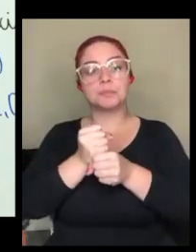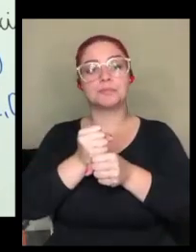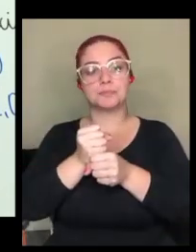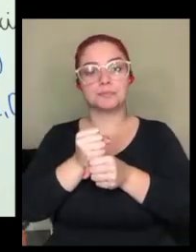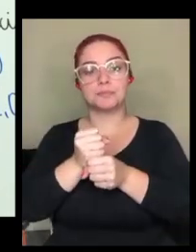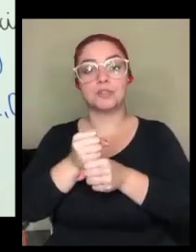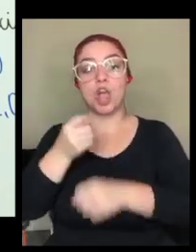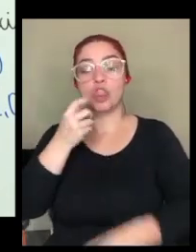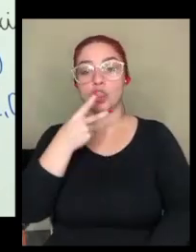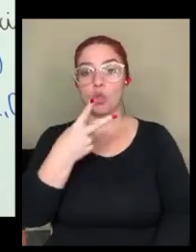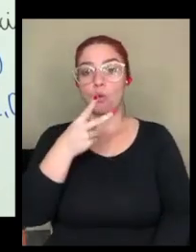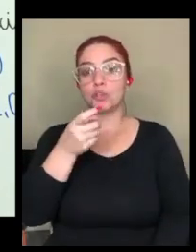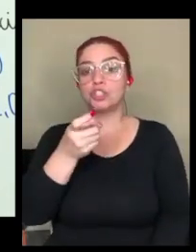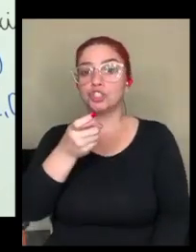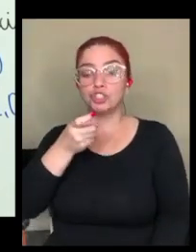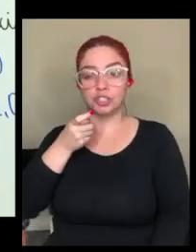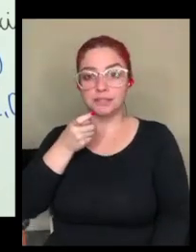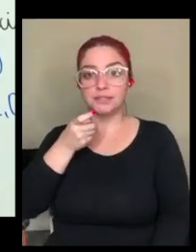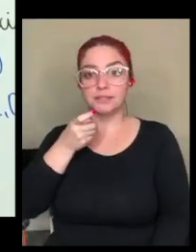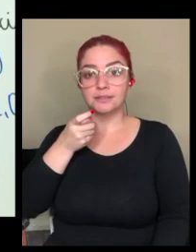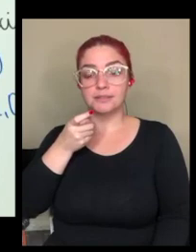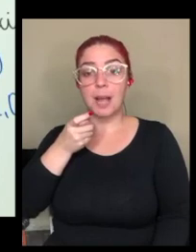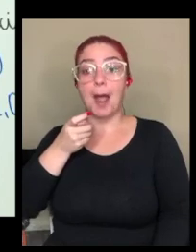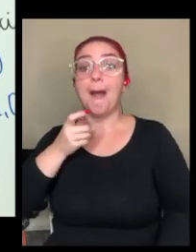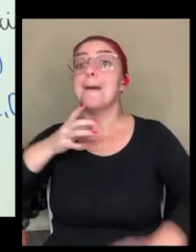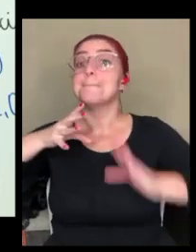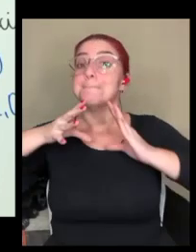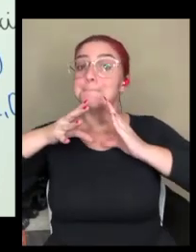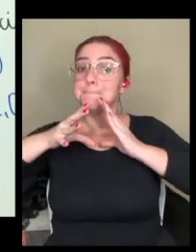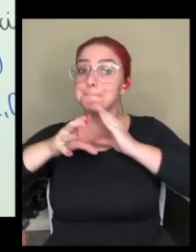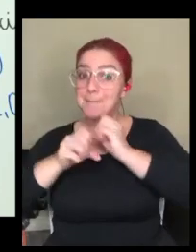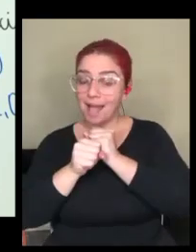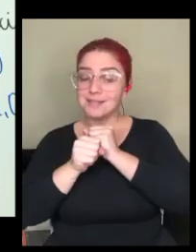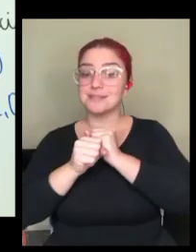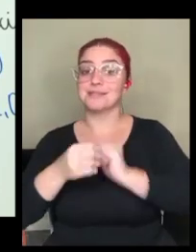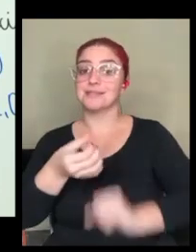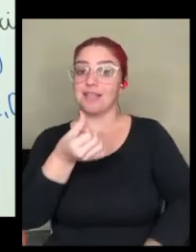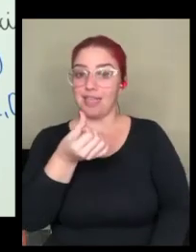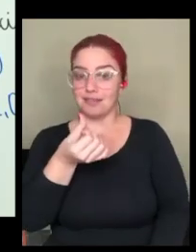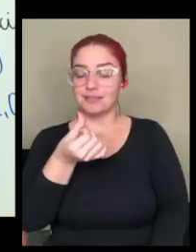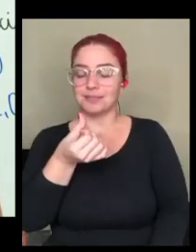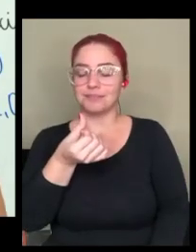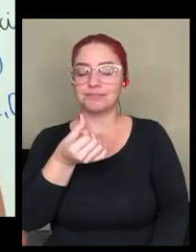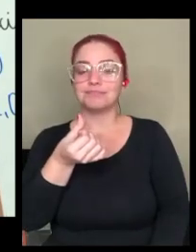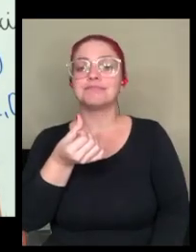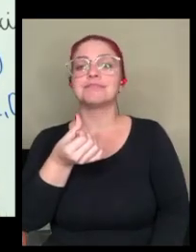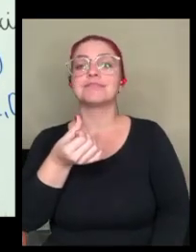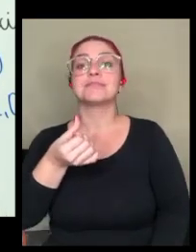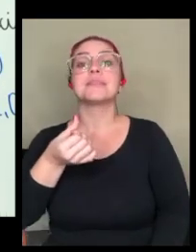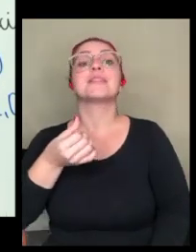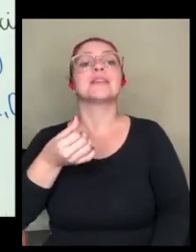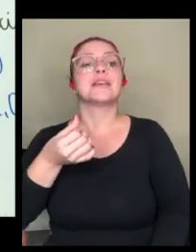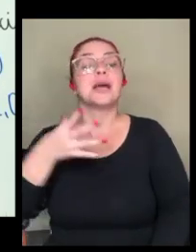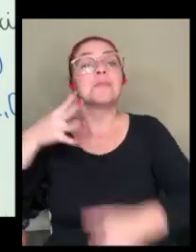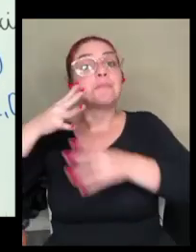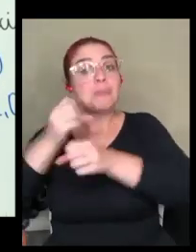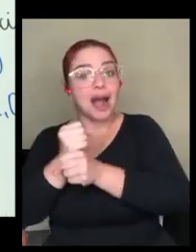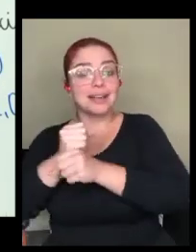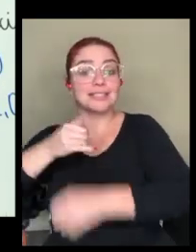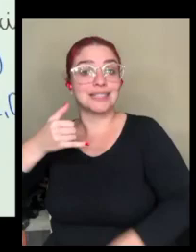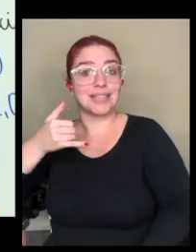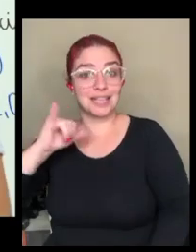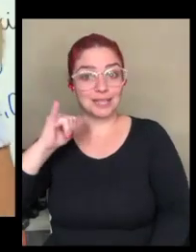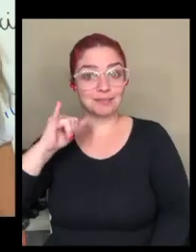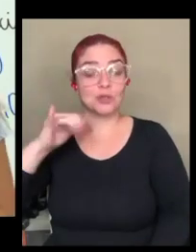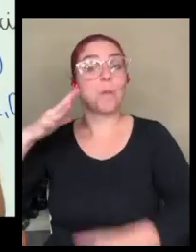lado aqui, que é 2x mais 6, mais esse lado aqui, que é